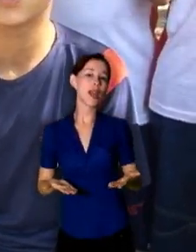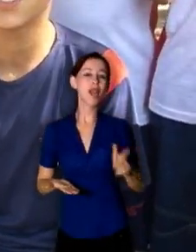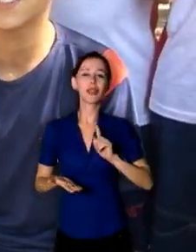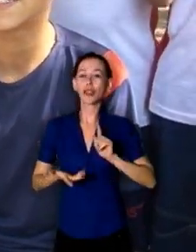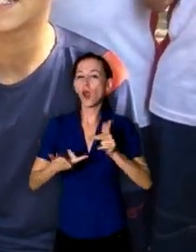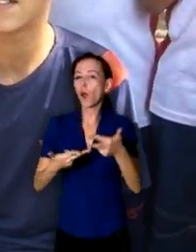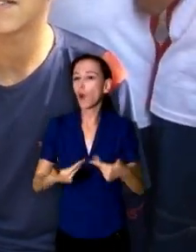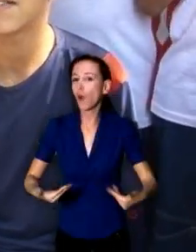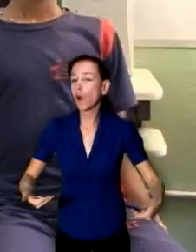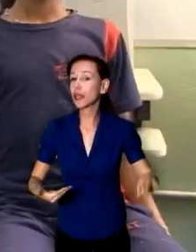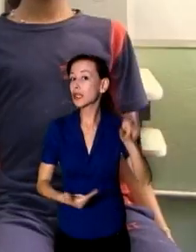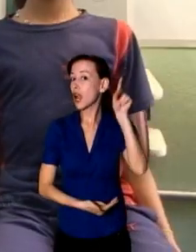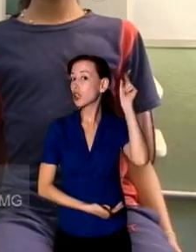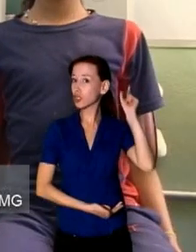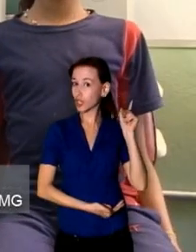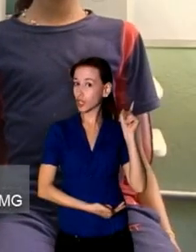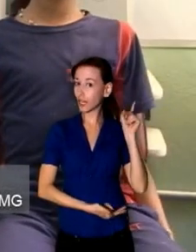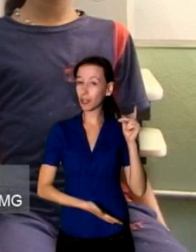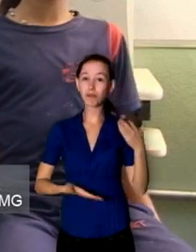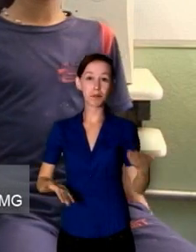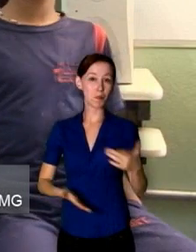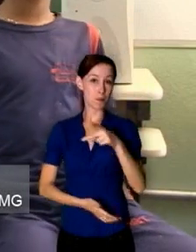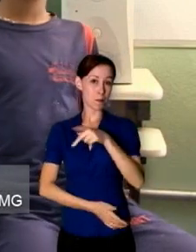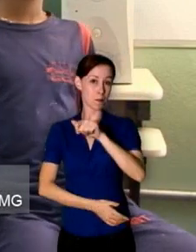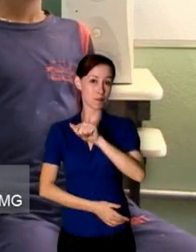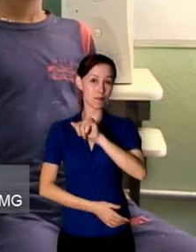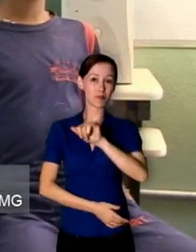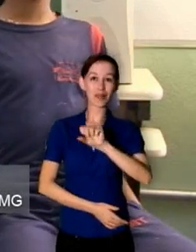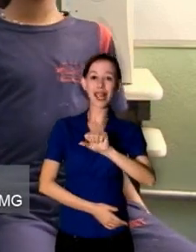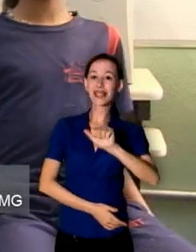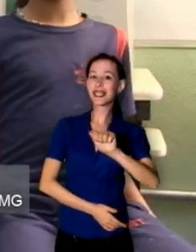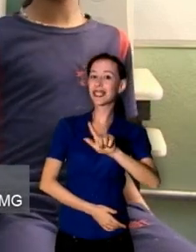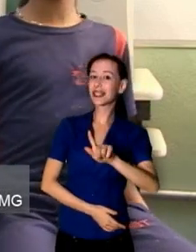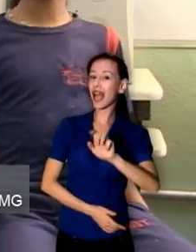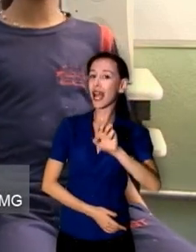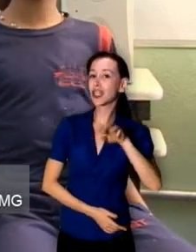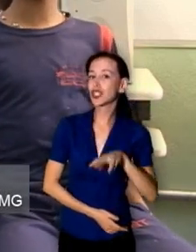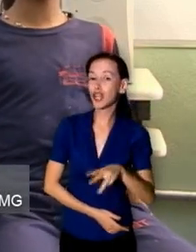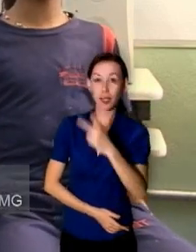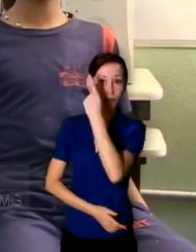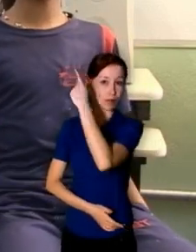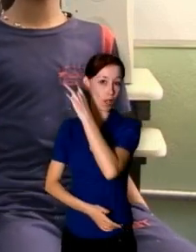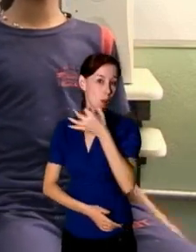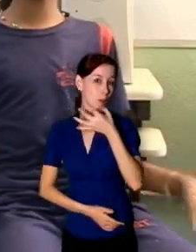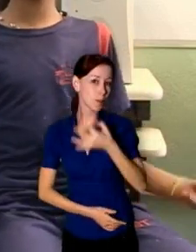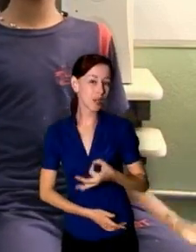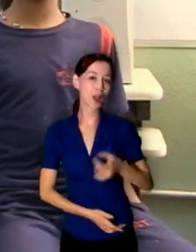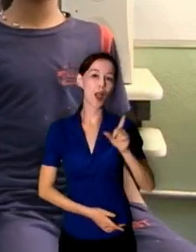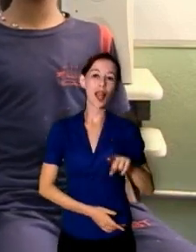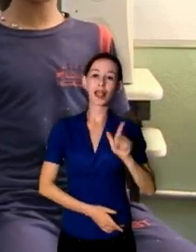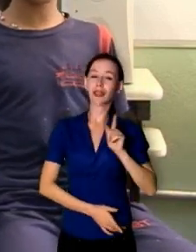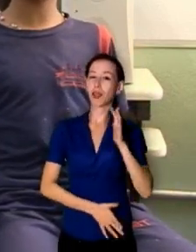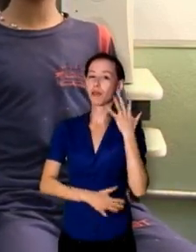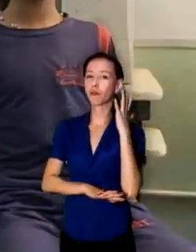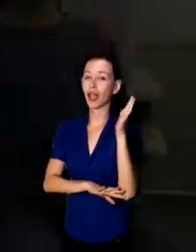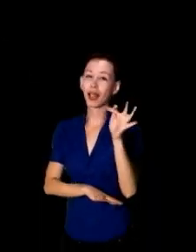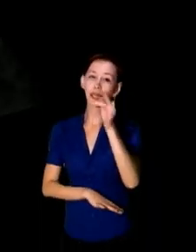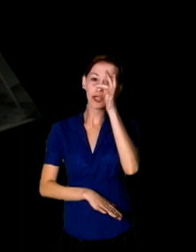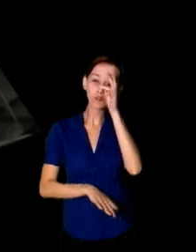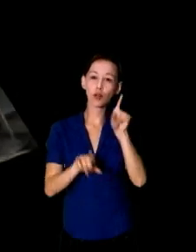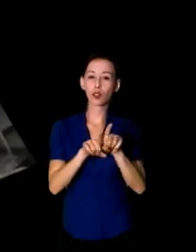coisas antigas. Paisagem é assim, matas, flores,